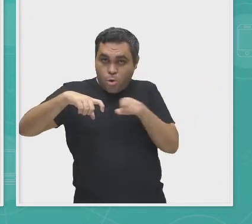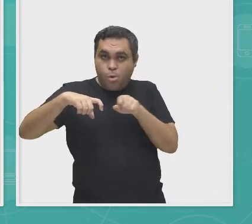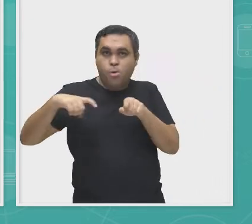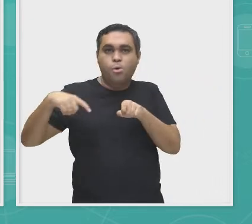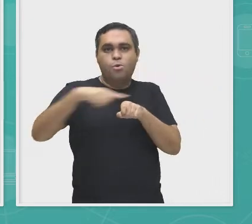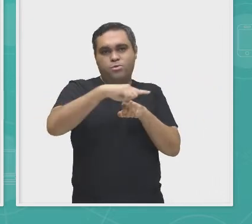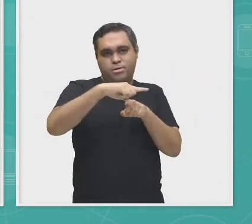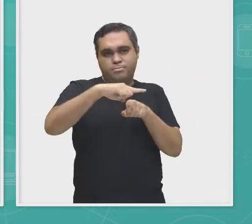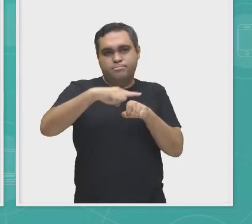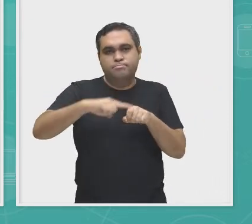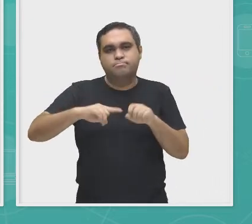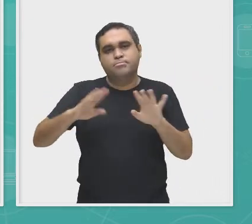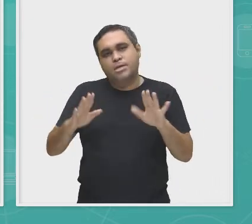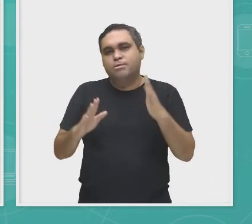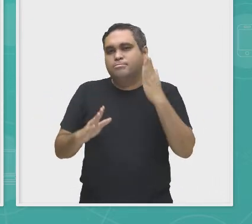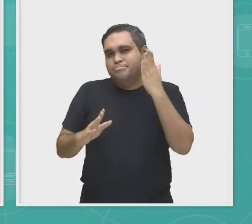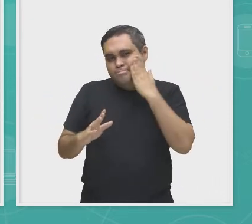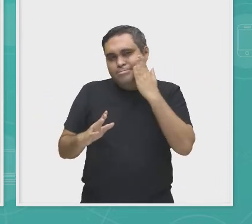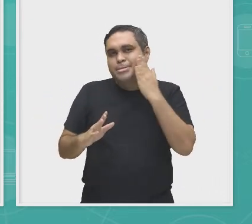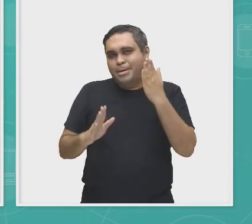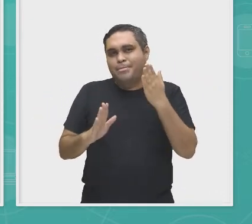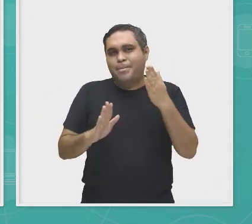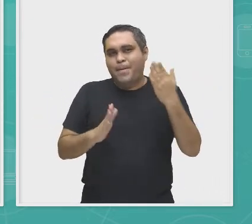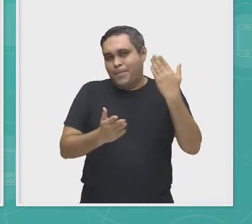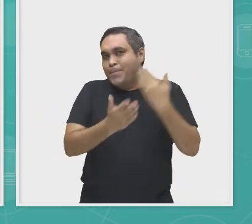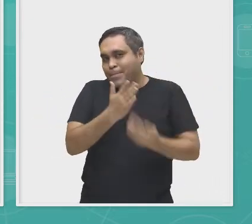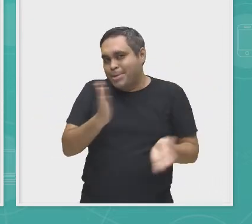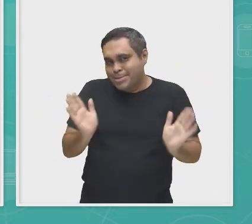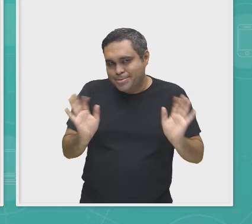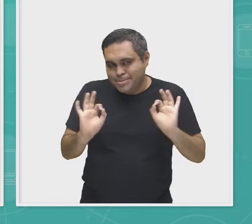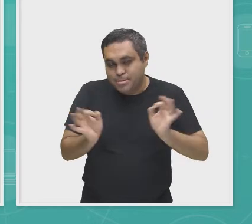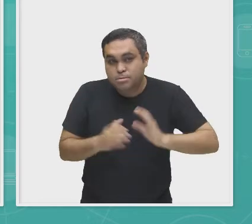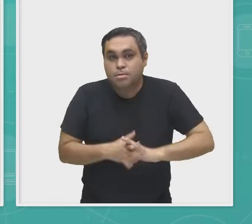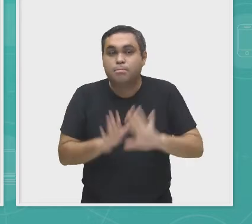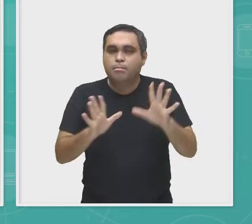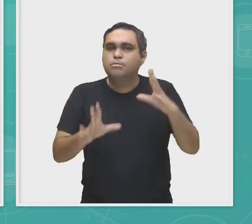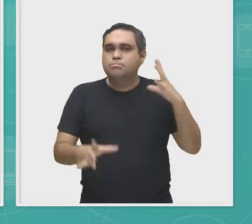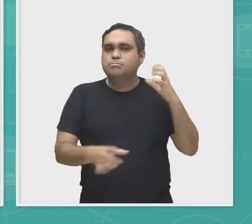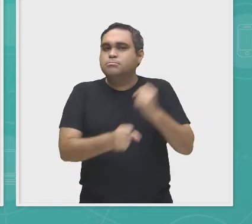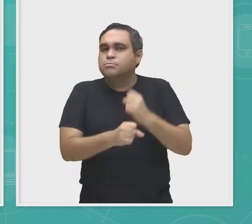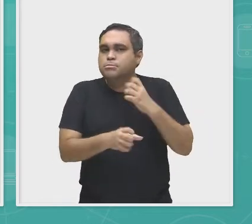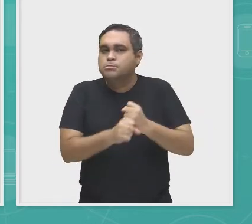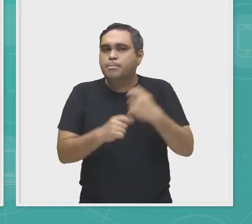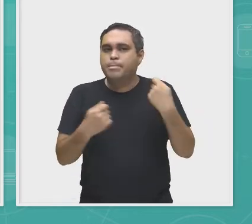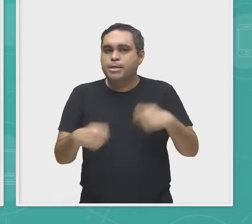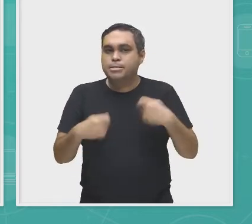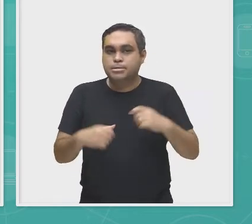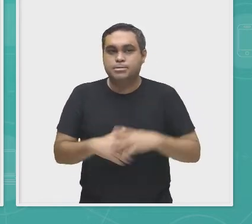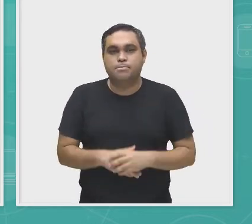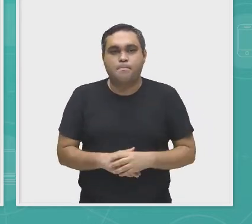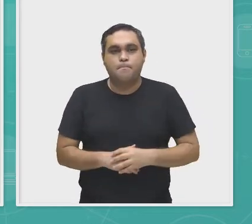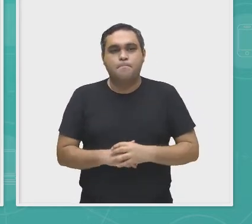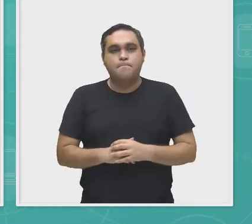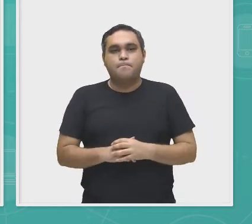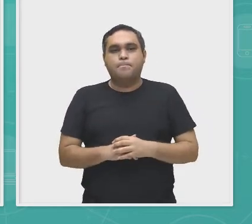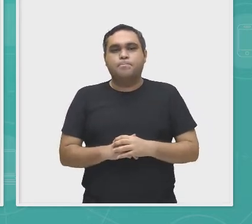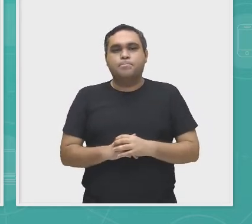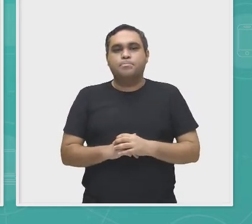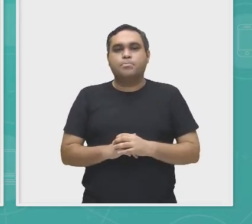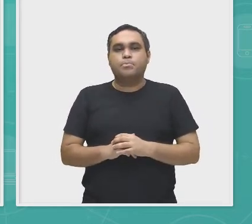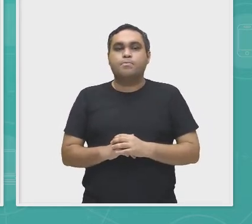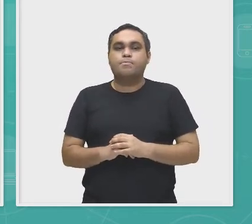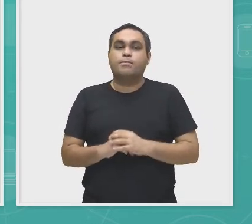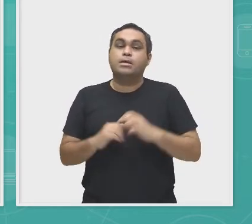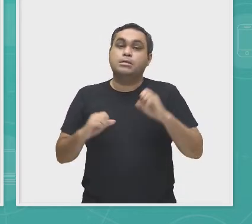com certeza foi rebaixado, mas vamos lá. Vamos calcular esse saldo de gol aqui. Então, se é